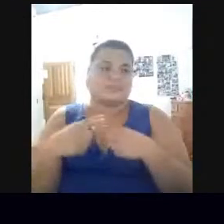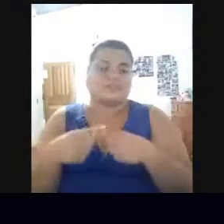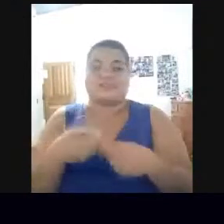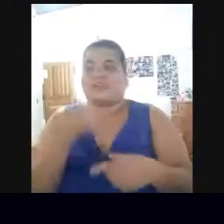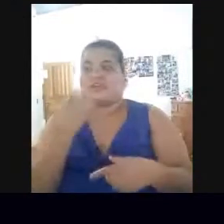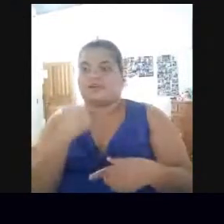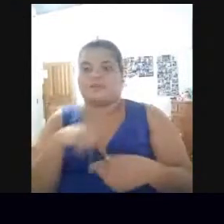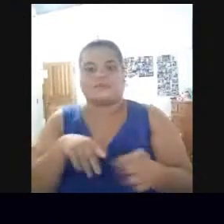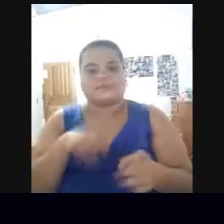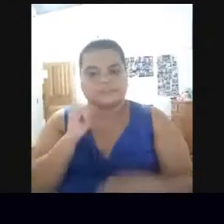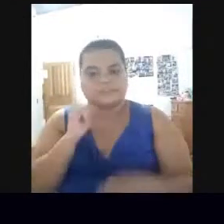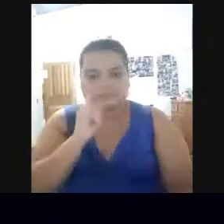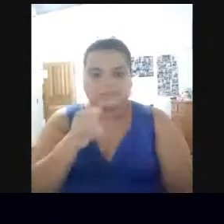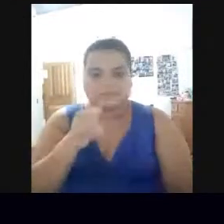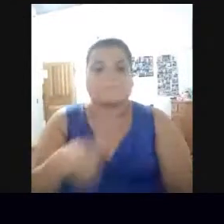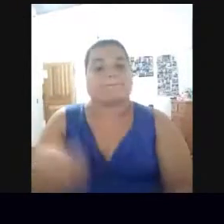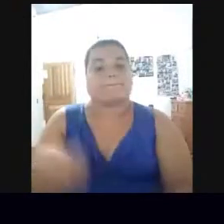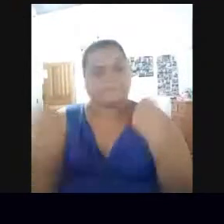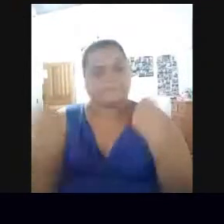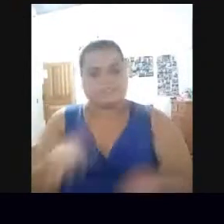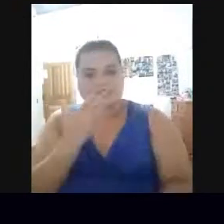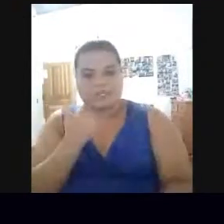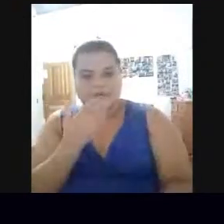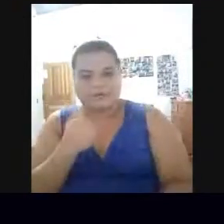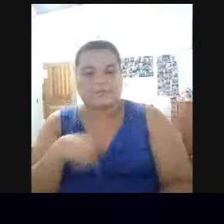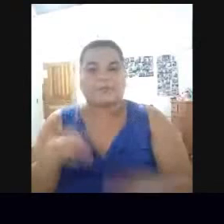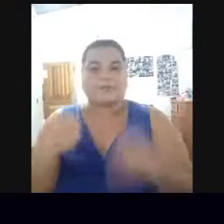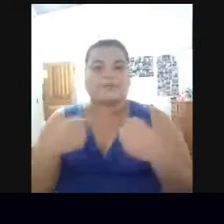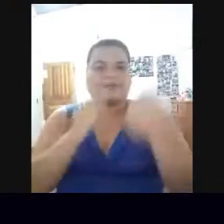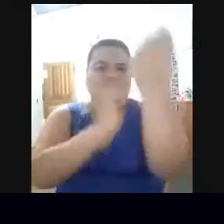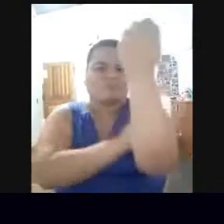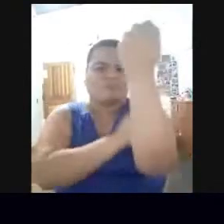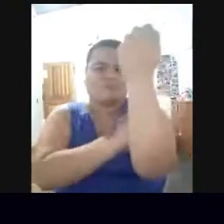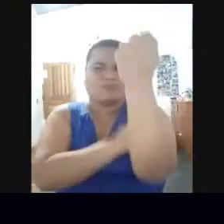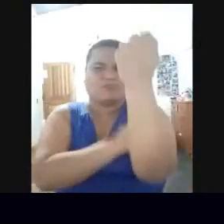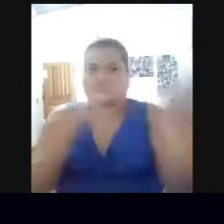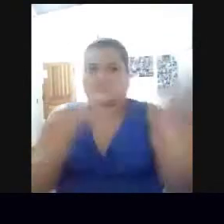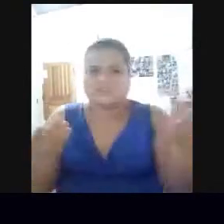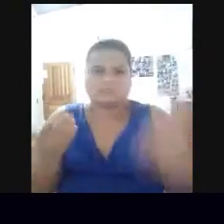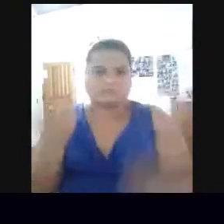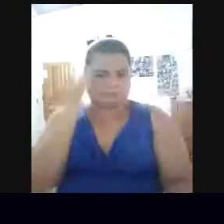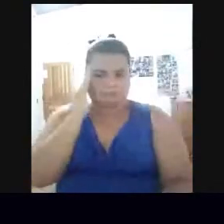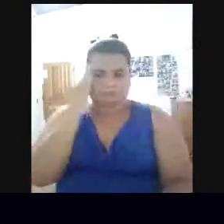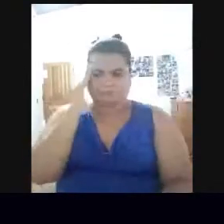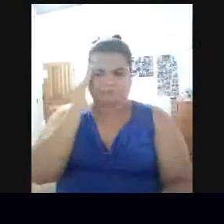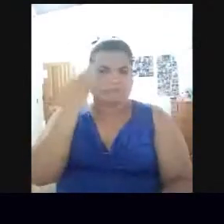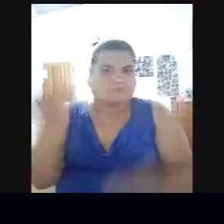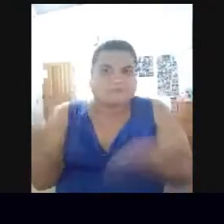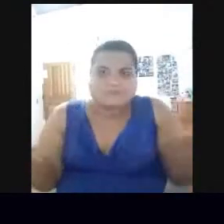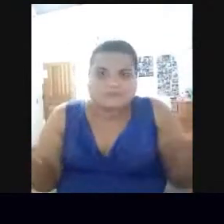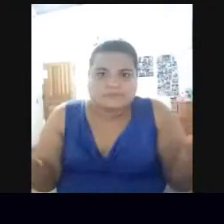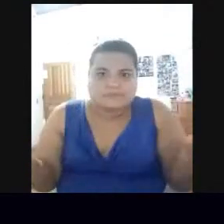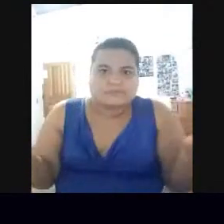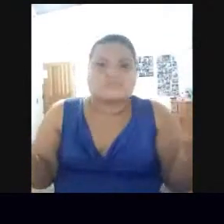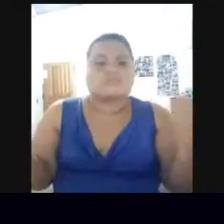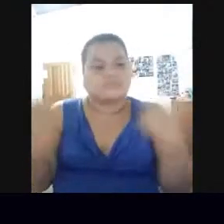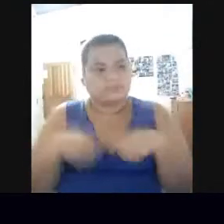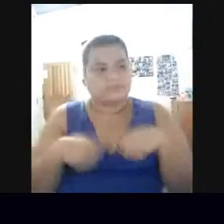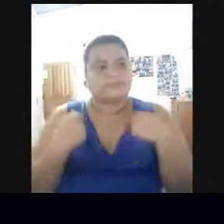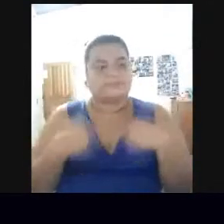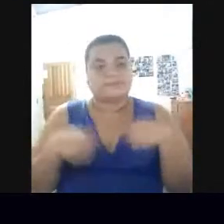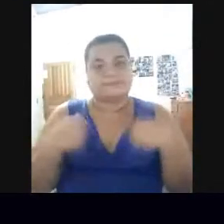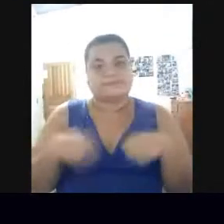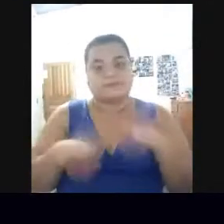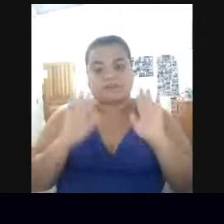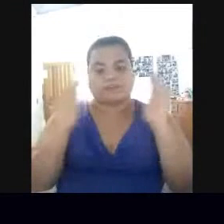tem que comer, porque se não comer não vai ficar forte. Ele não entende isso, né? Então, a gente precisa trabalhar